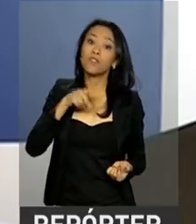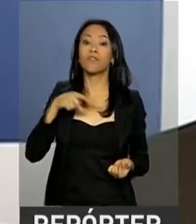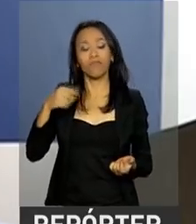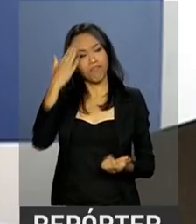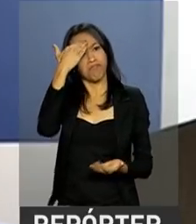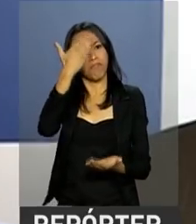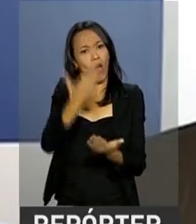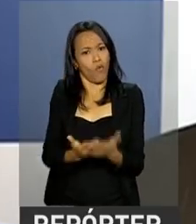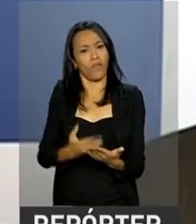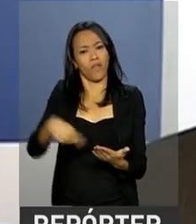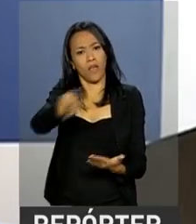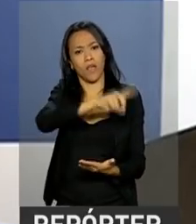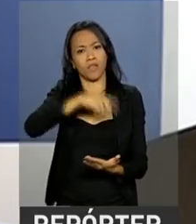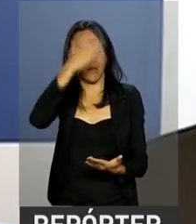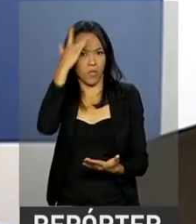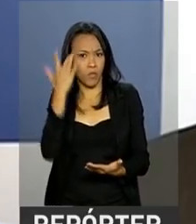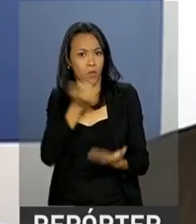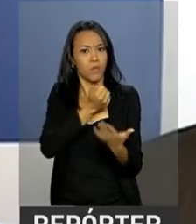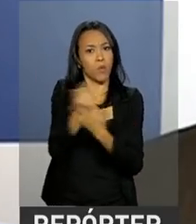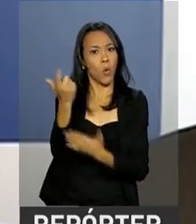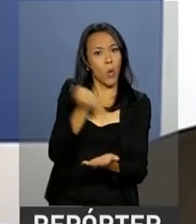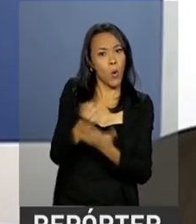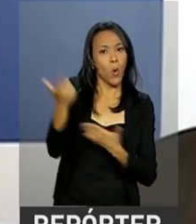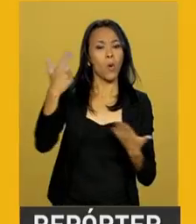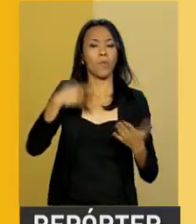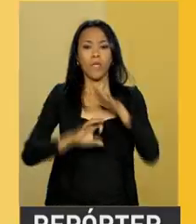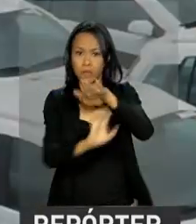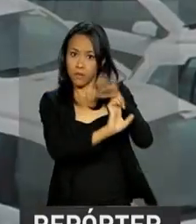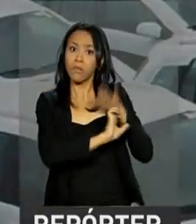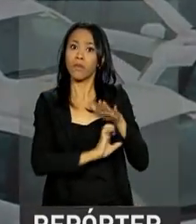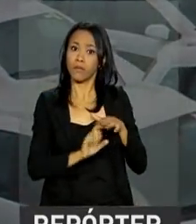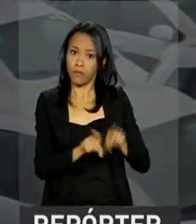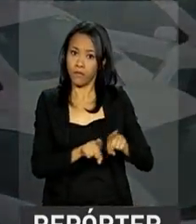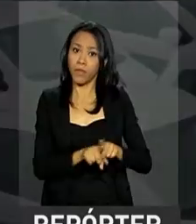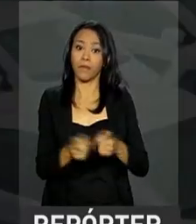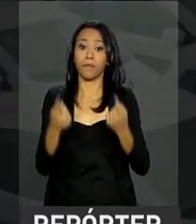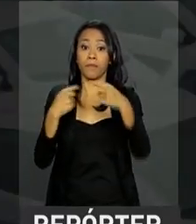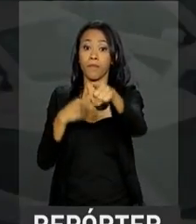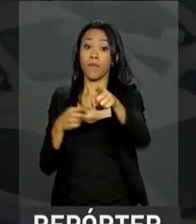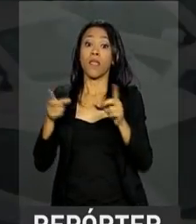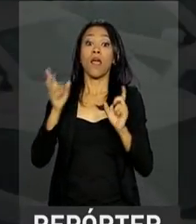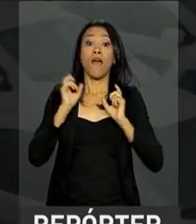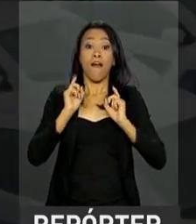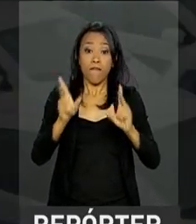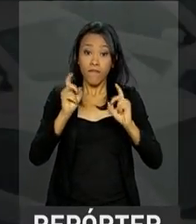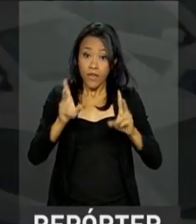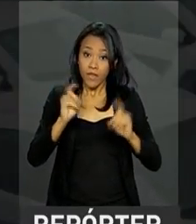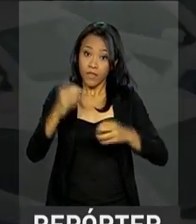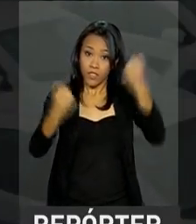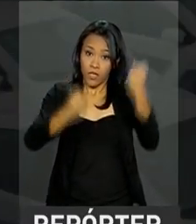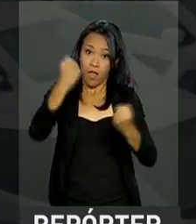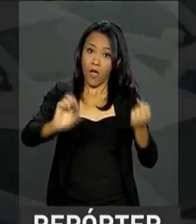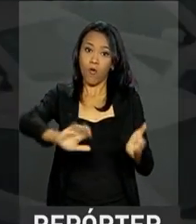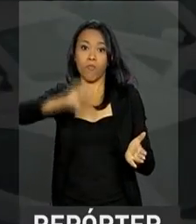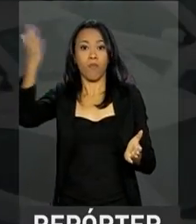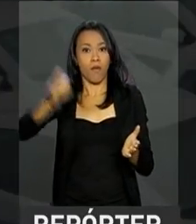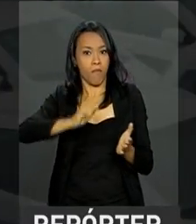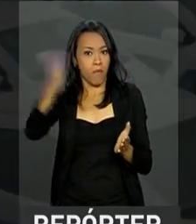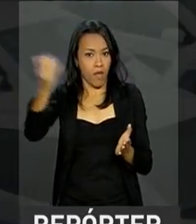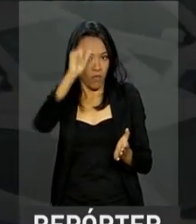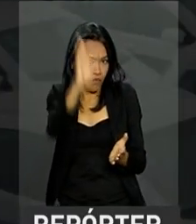confiança tanto para o investidor quanto para o consumidor junto com a produção e exportação de veículos também avançou em outubro